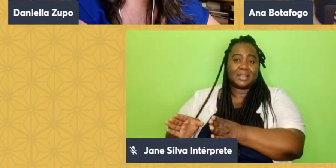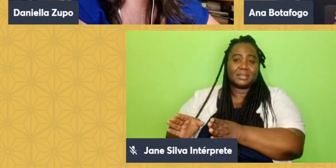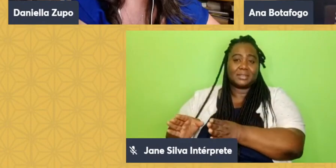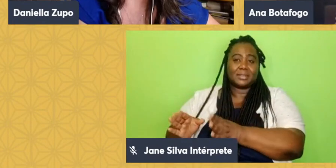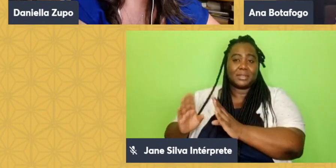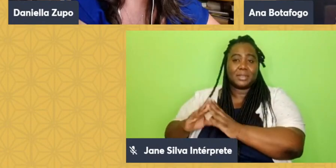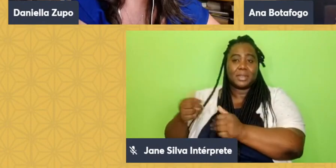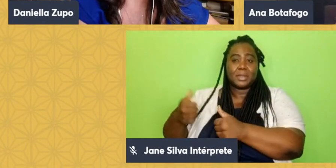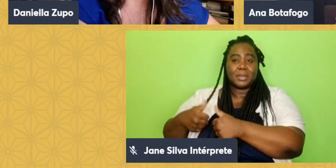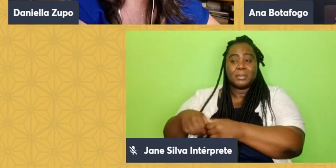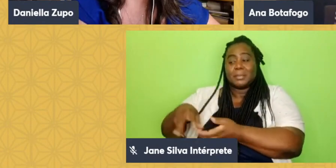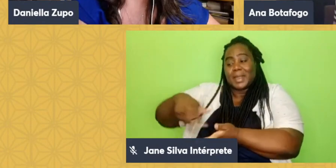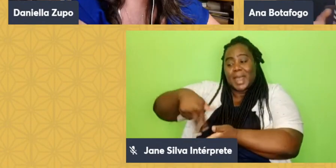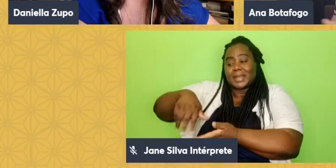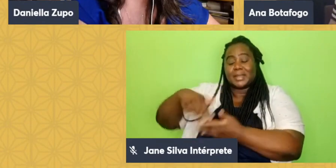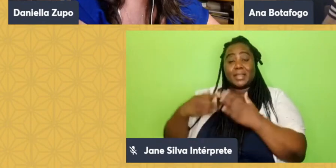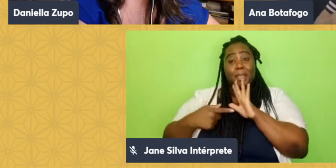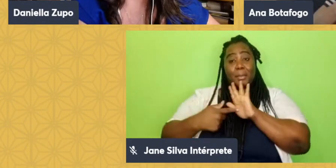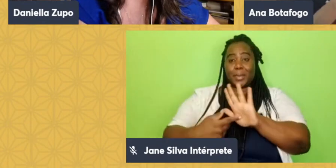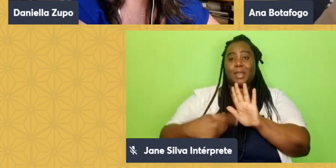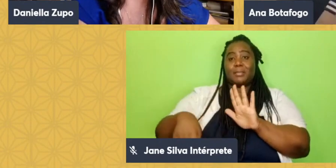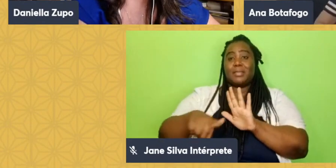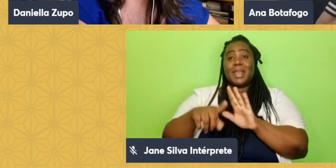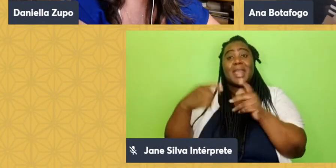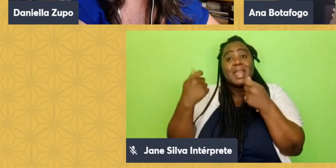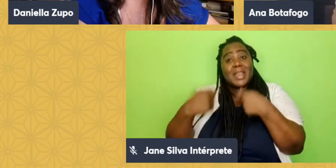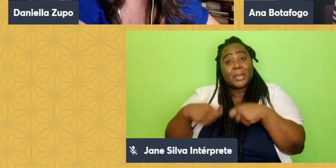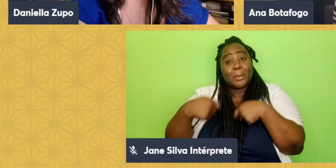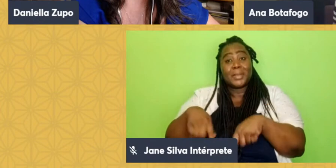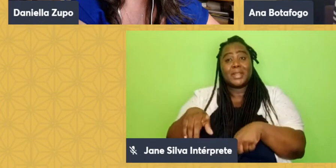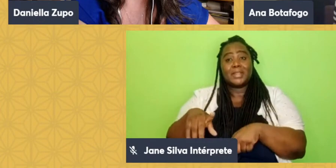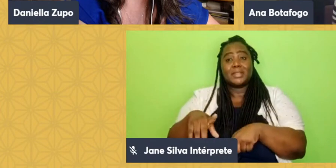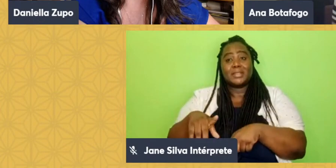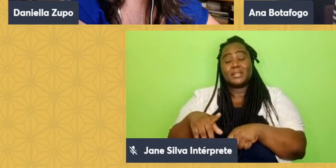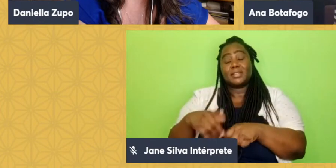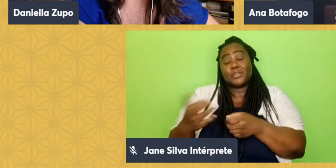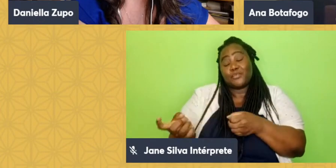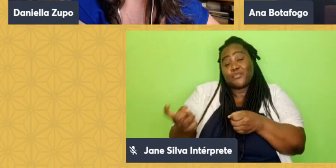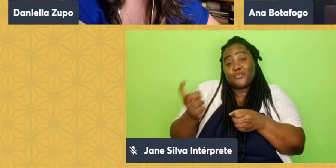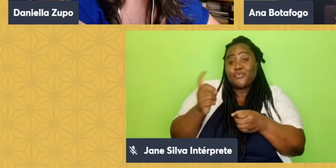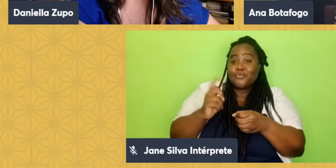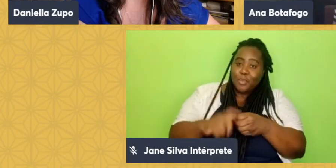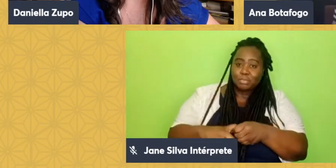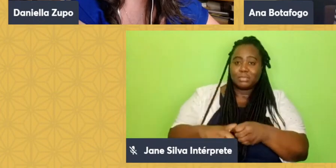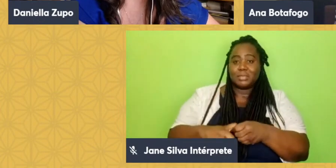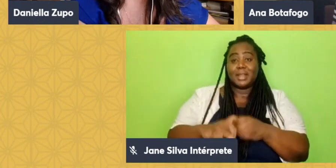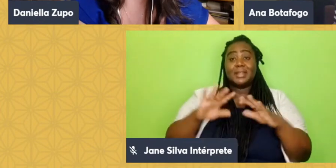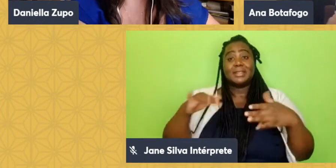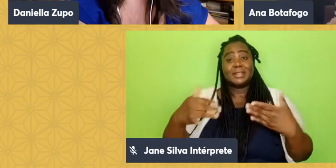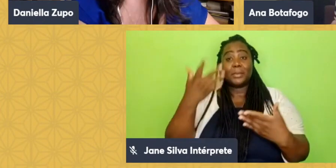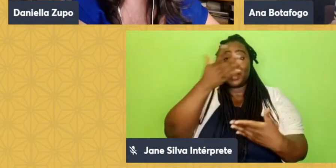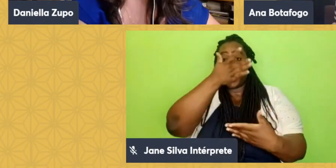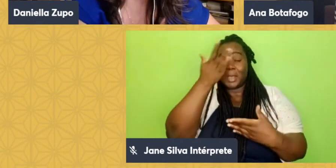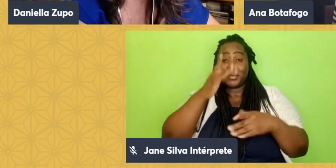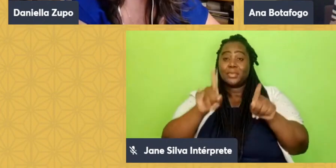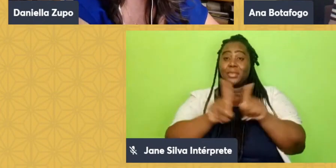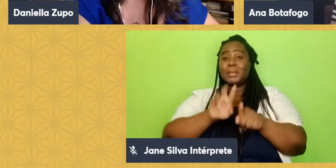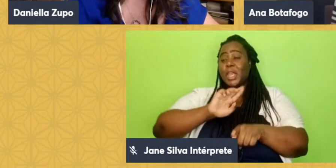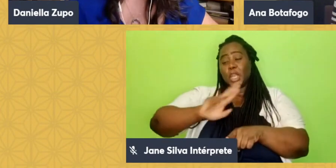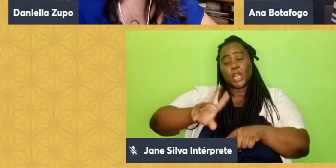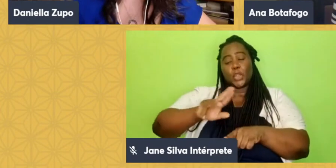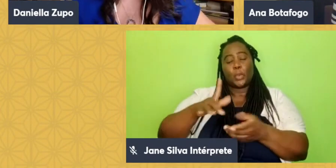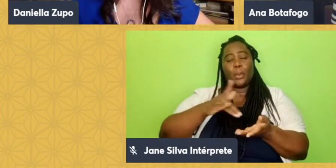para dançar no palco ele precisa todo um Recomeço então a pessoa também que não é